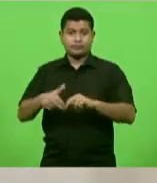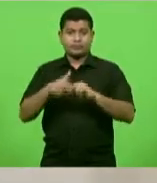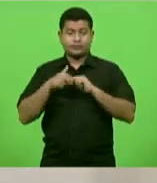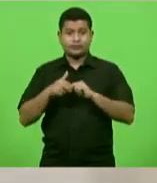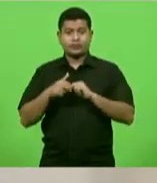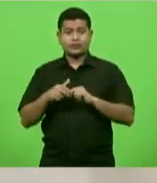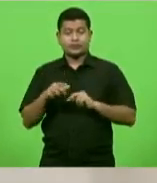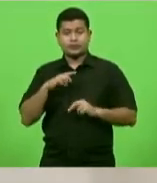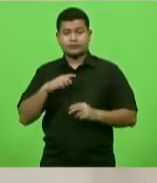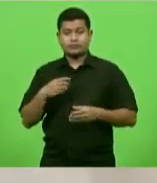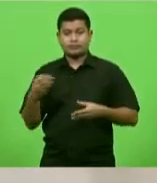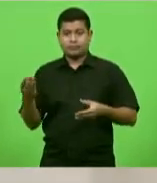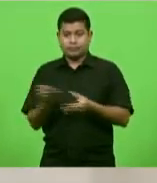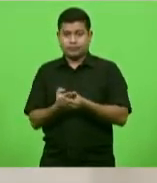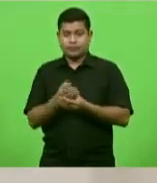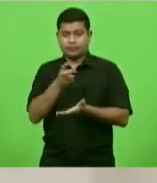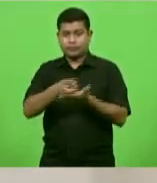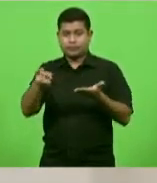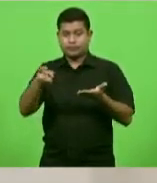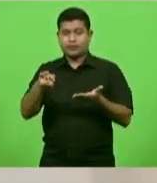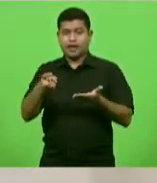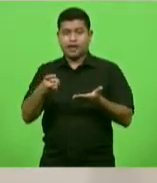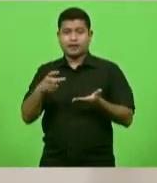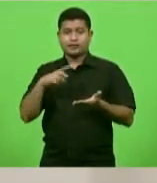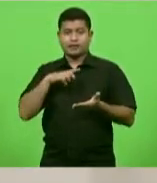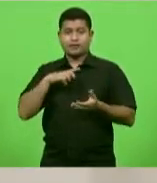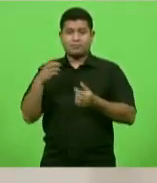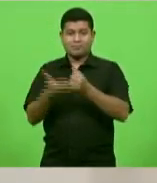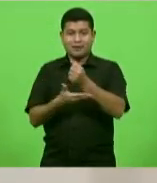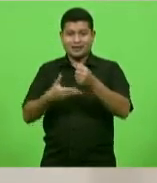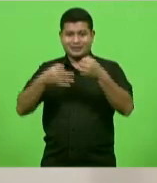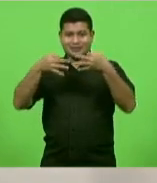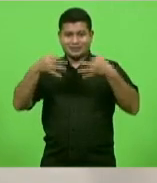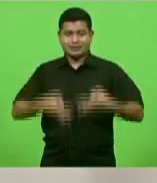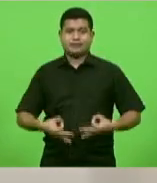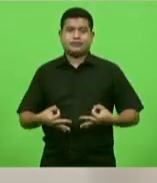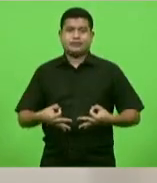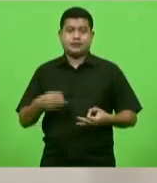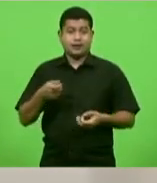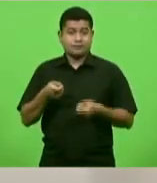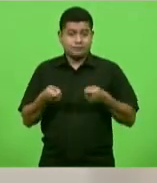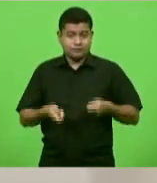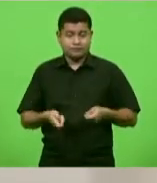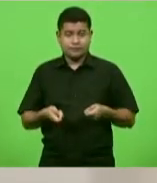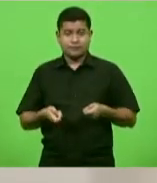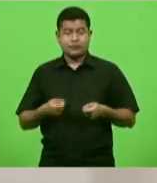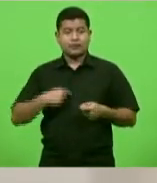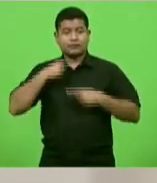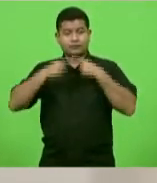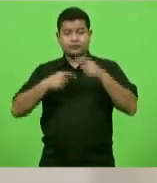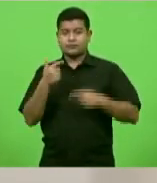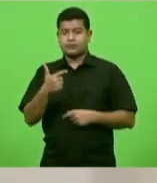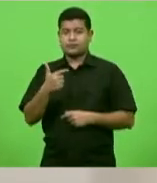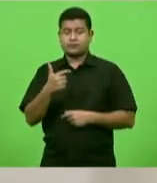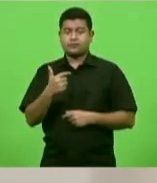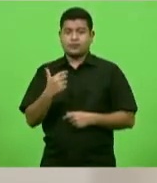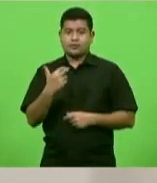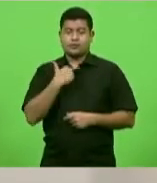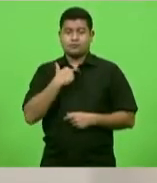de impedimento se alicerce em terreno sólido, não há que se ter dúvida quanto ao cometimento de crime